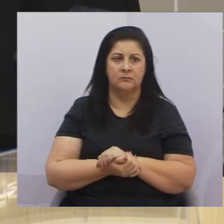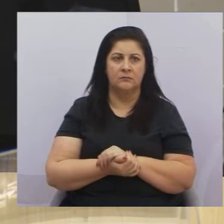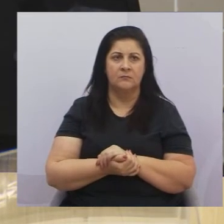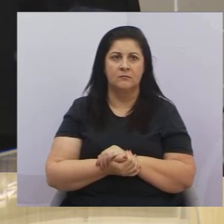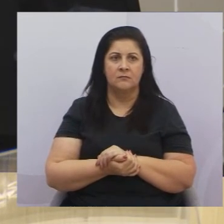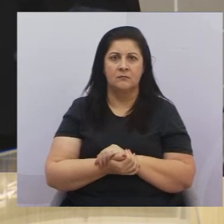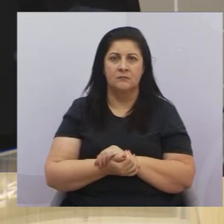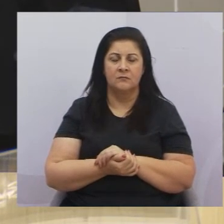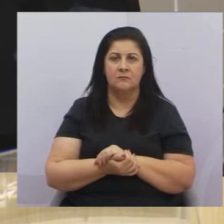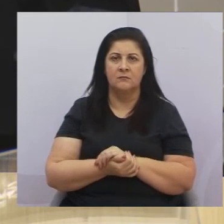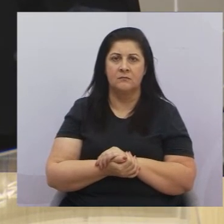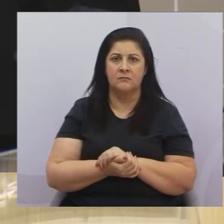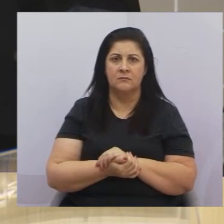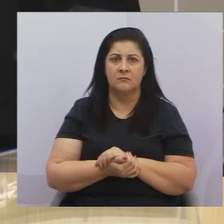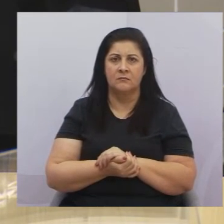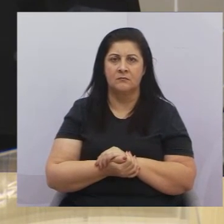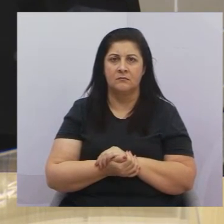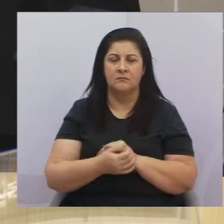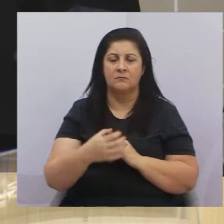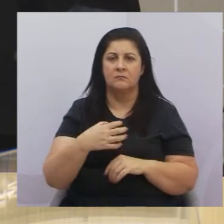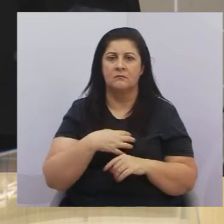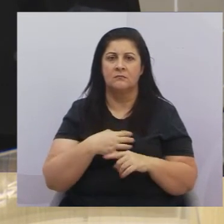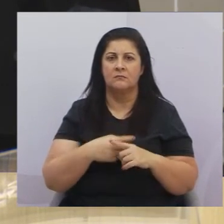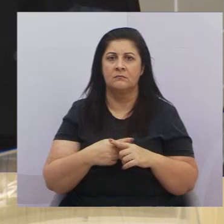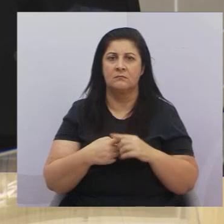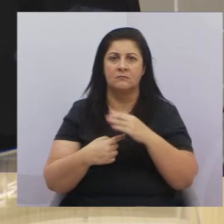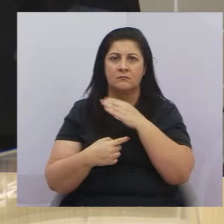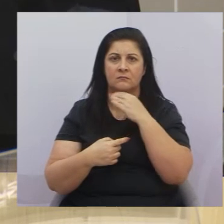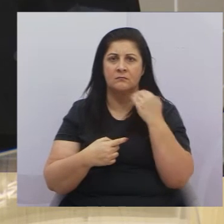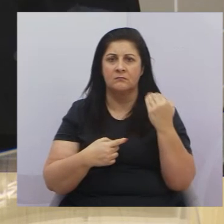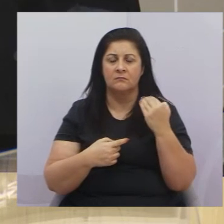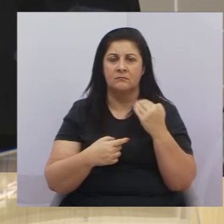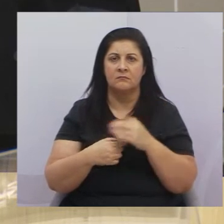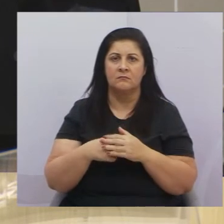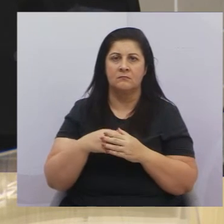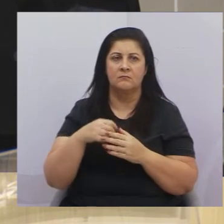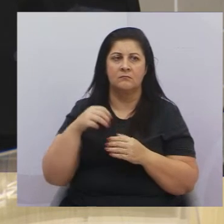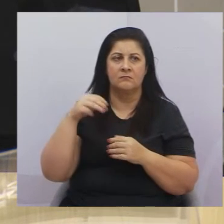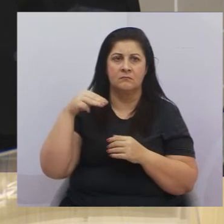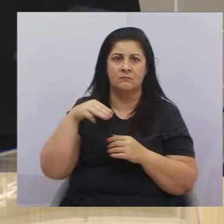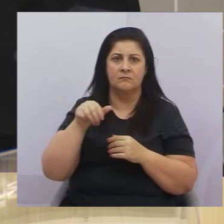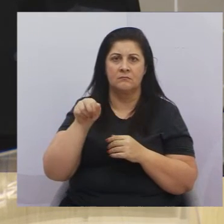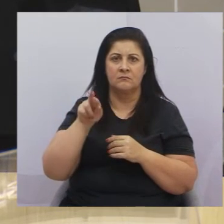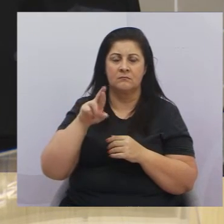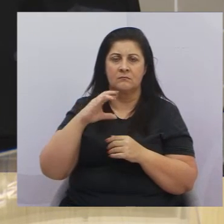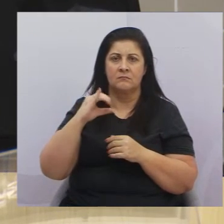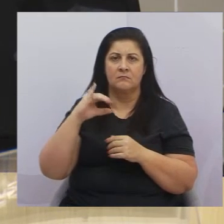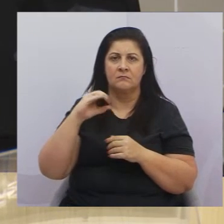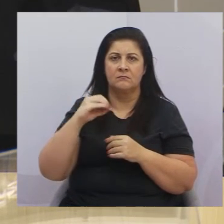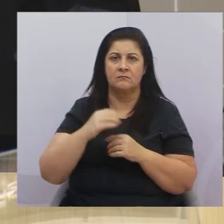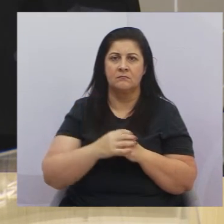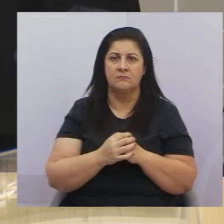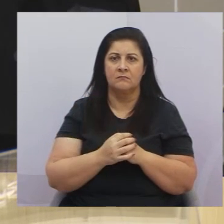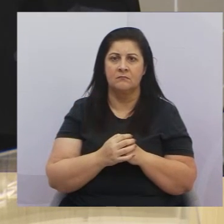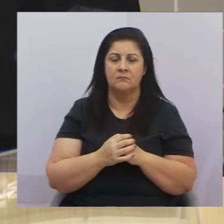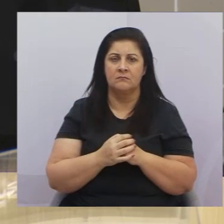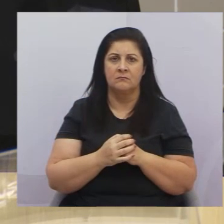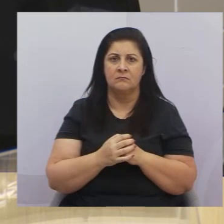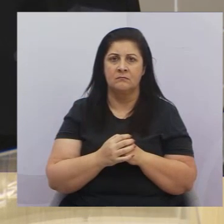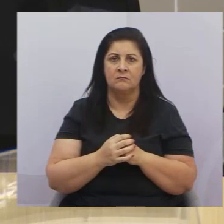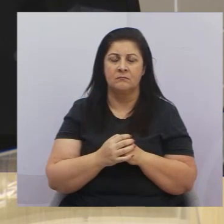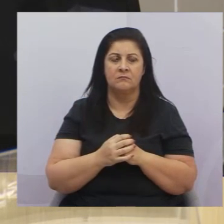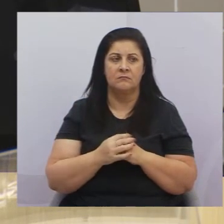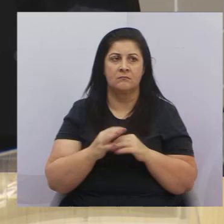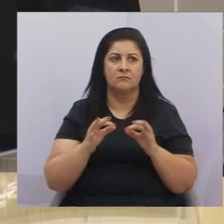Sasaki. Voto de pesar pelo falecimento de Márcio Roberto Lima. Voto formulado pelo vereador Luiz